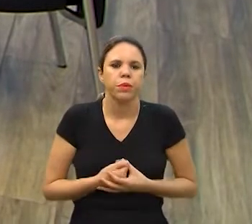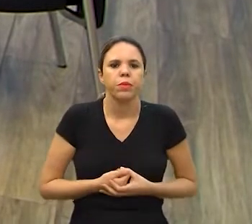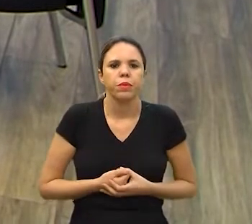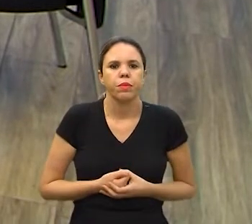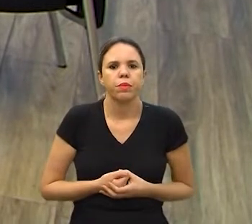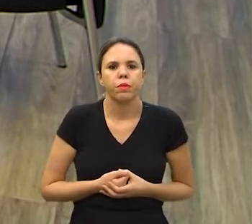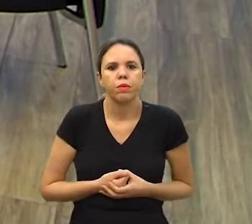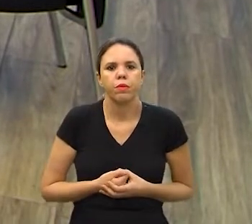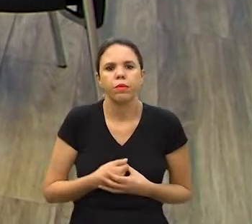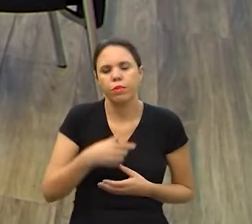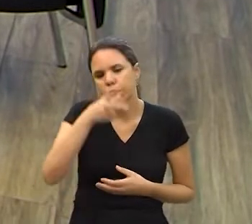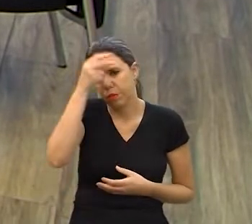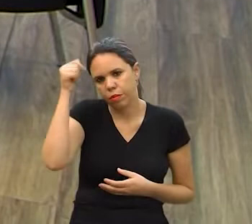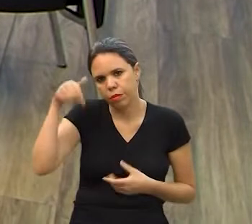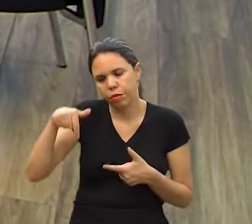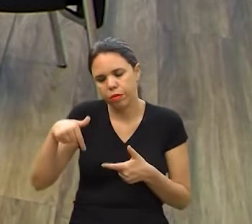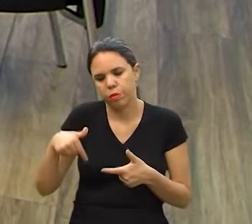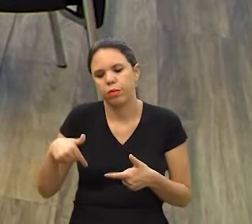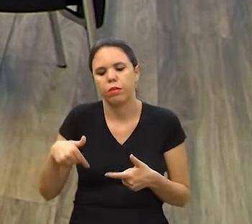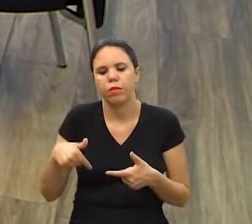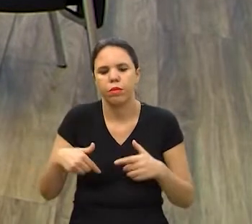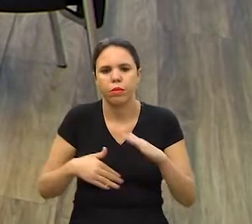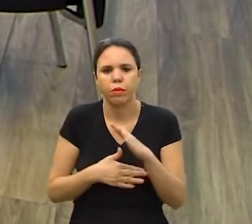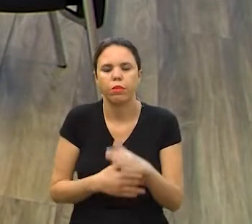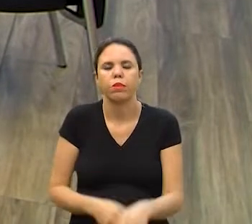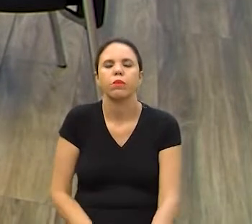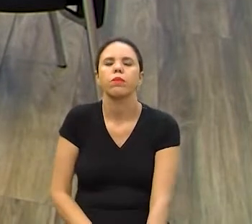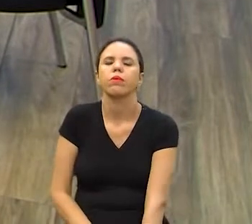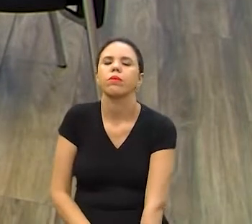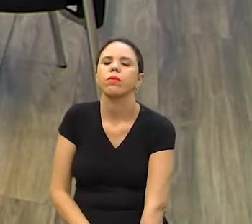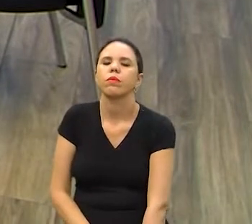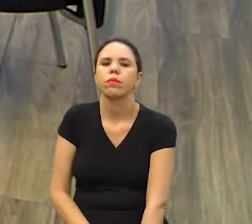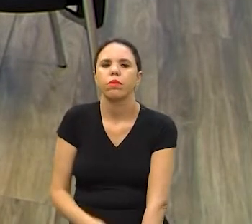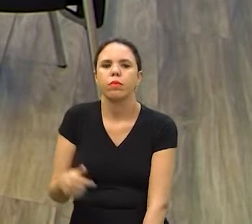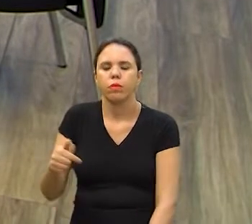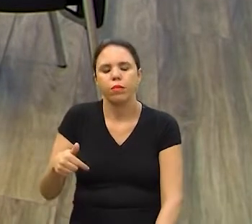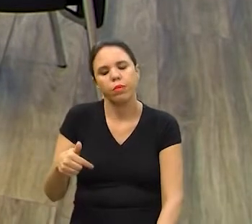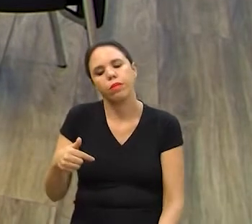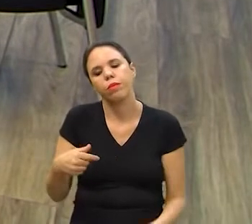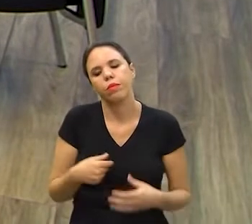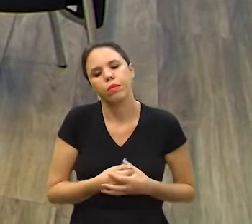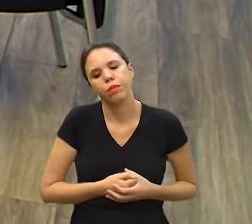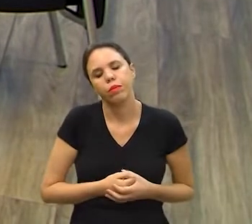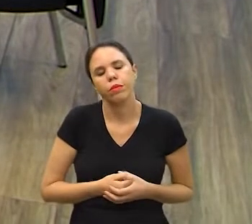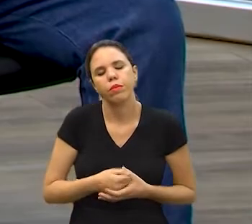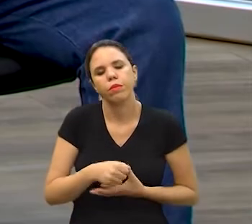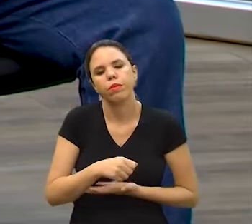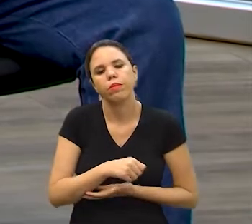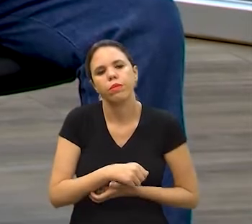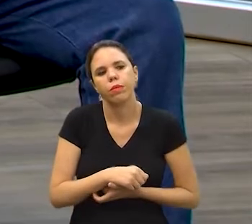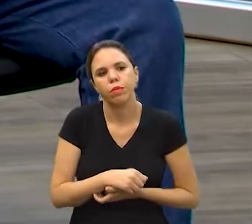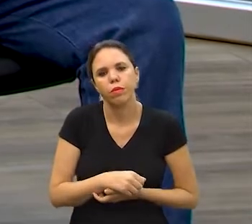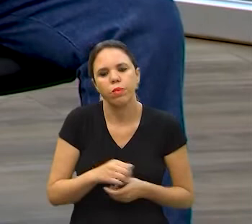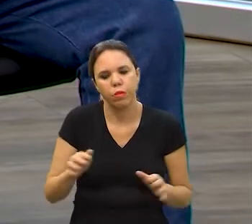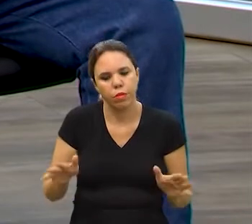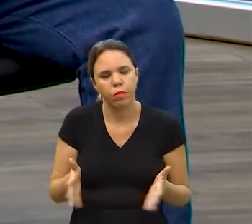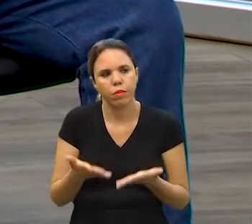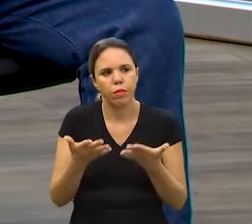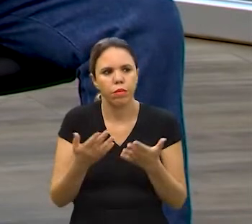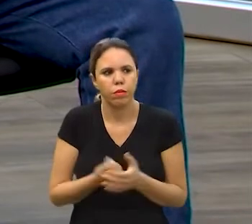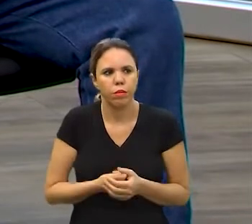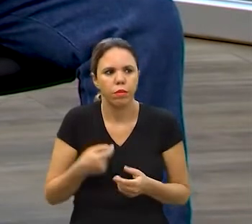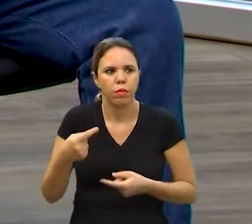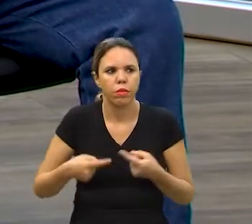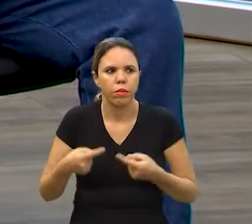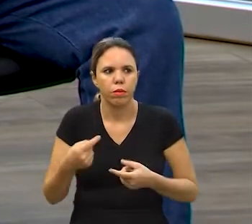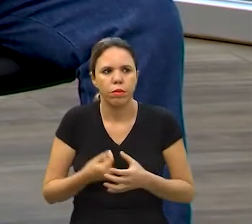político, independente se ele está no executivo, ele está no legislativo, né, que é o nosso caso aqui do legislativo, a gente tem que promover,